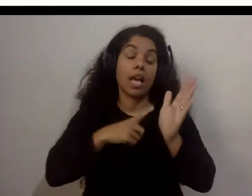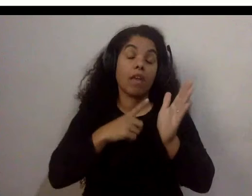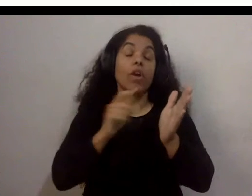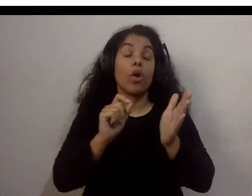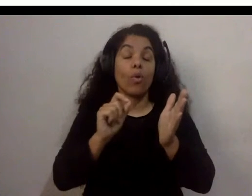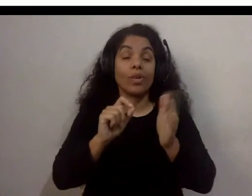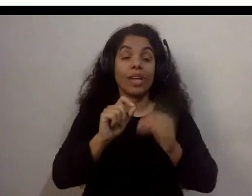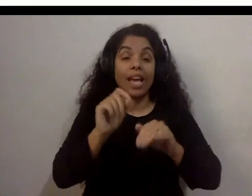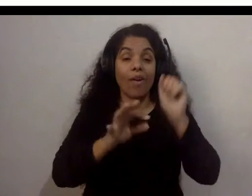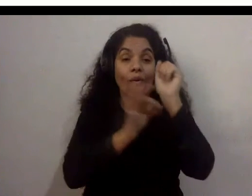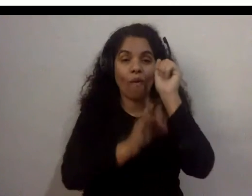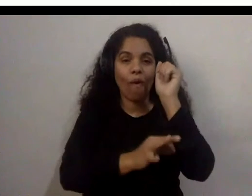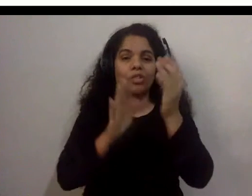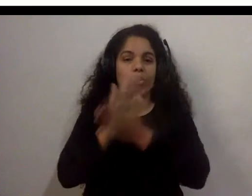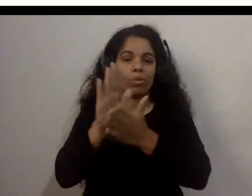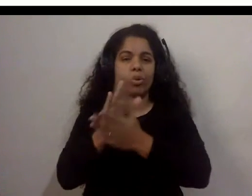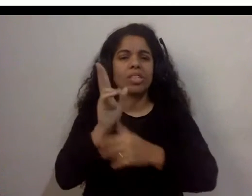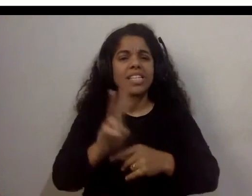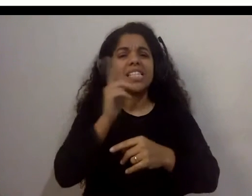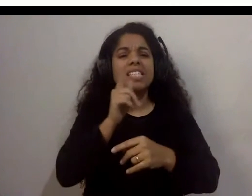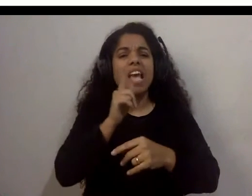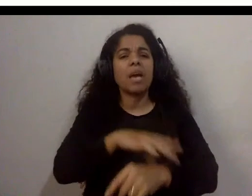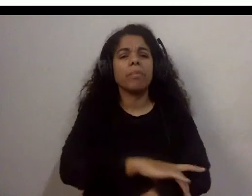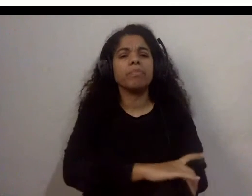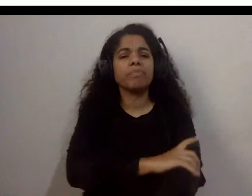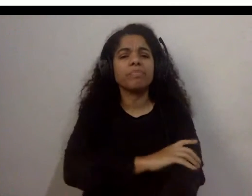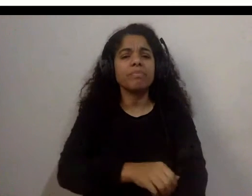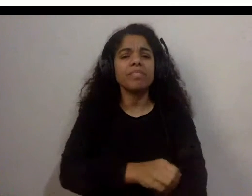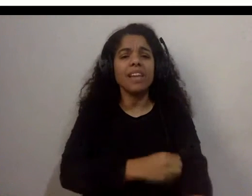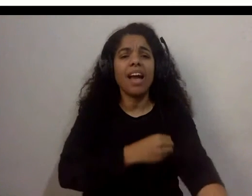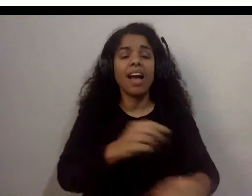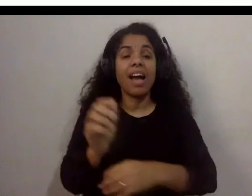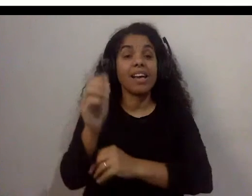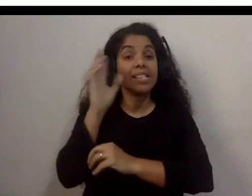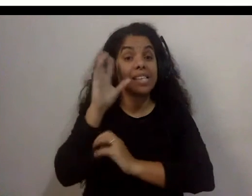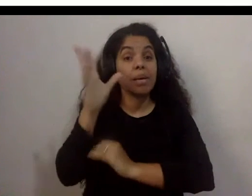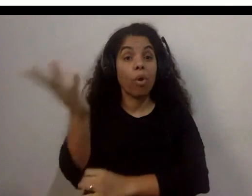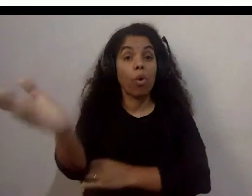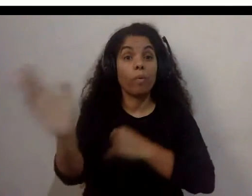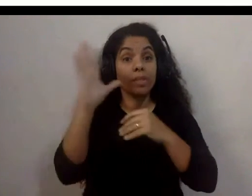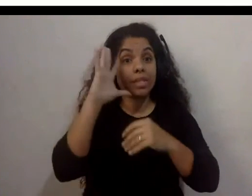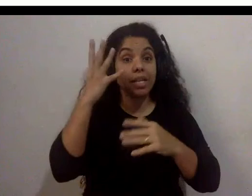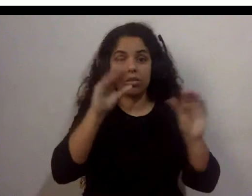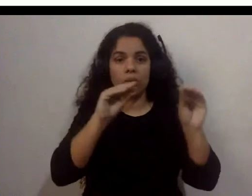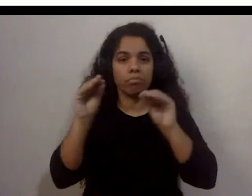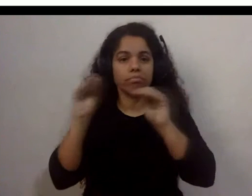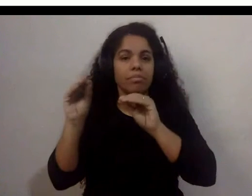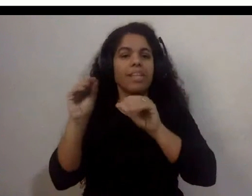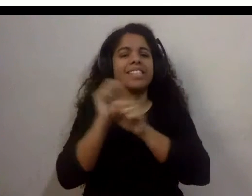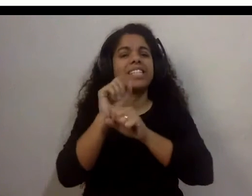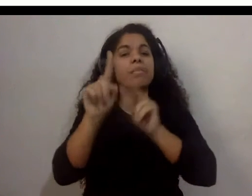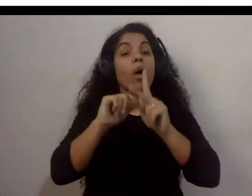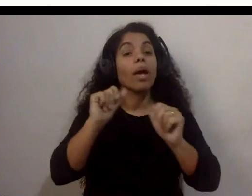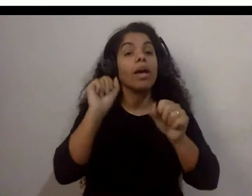a gente acaba caindo no ponto de sempre adiar as decisões. O que significa esse sempre adiar as decisões?